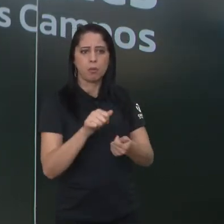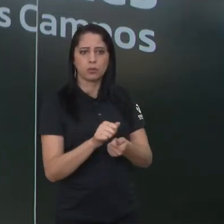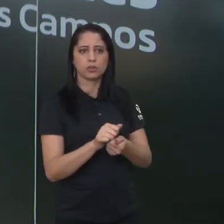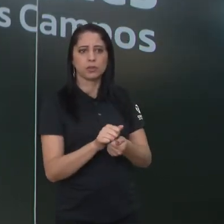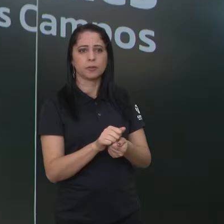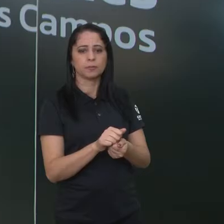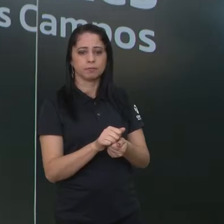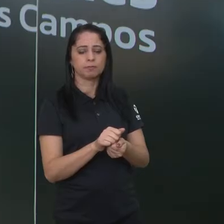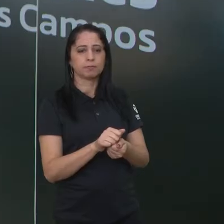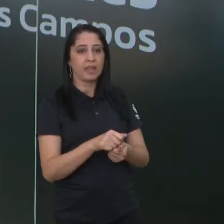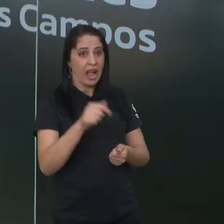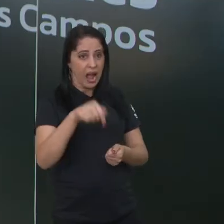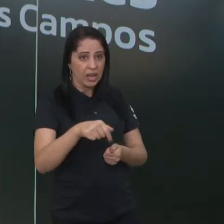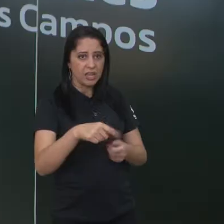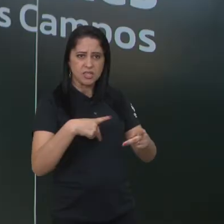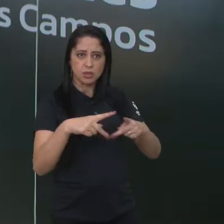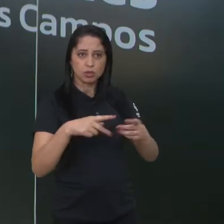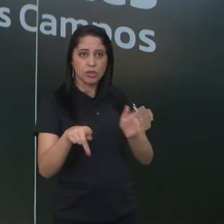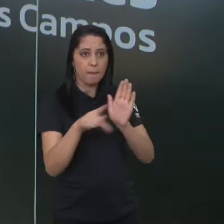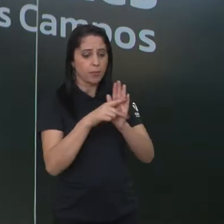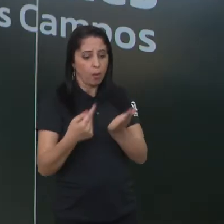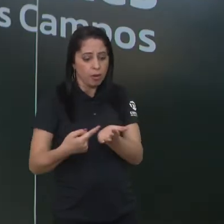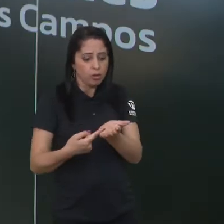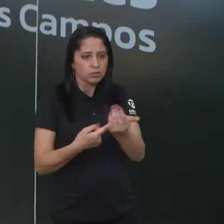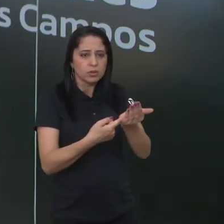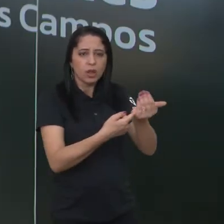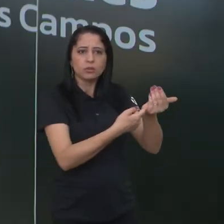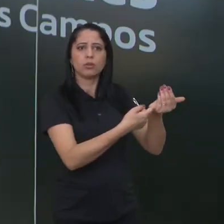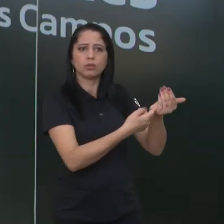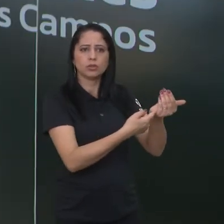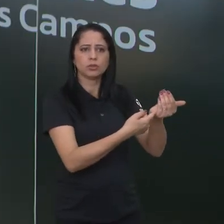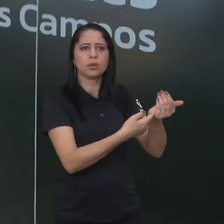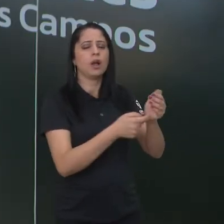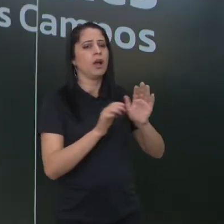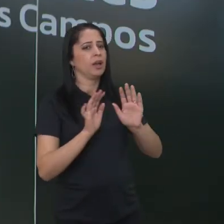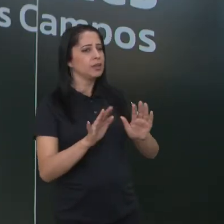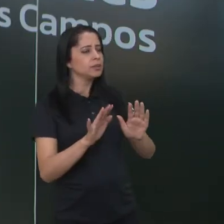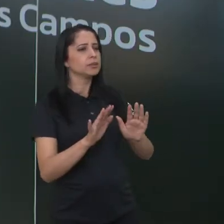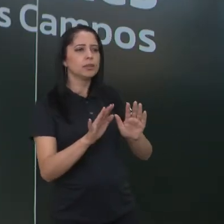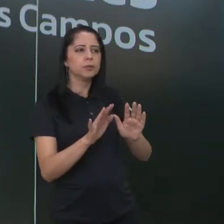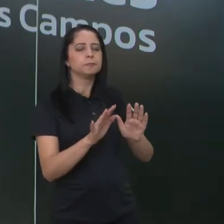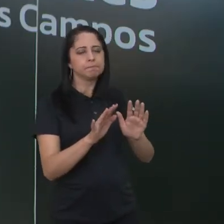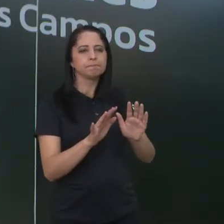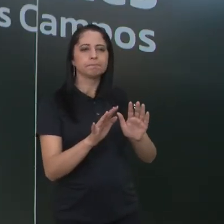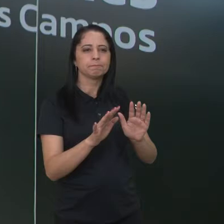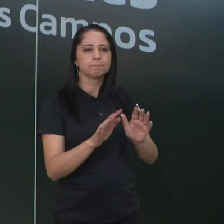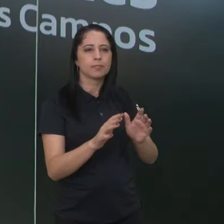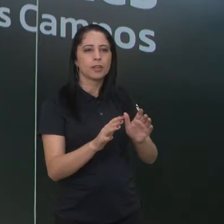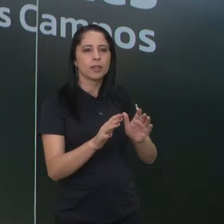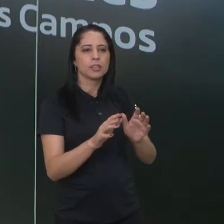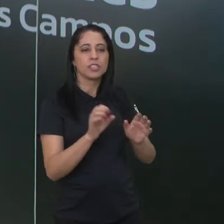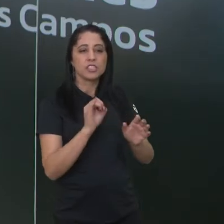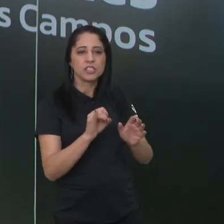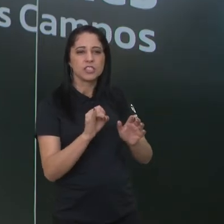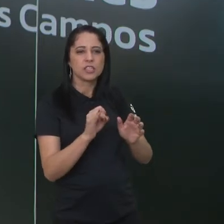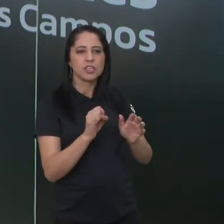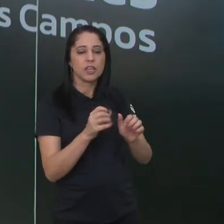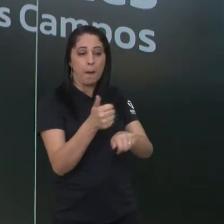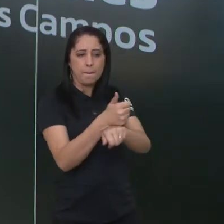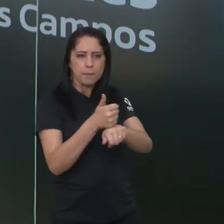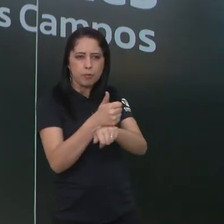respira tecnologia, respira inovação. O mercado de games eu acho que faz total sentido com essa realidade. Na verdade,